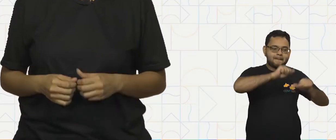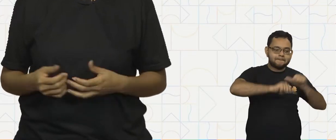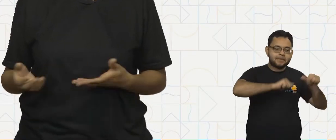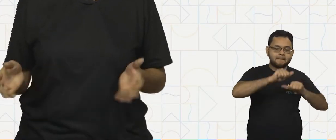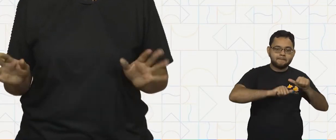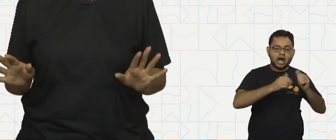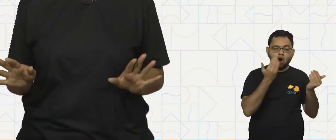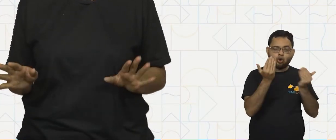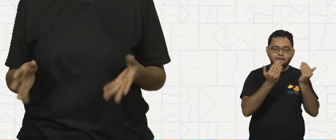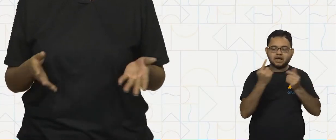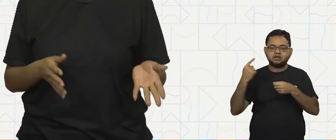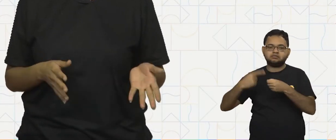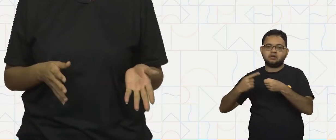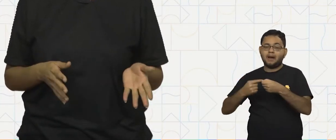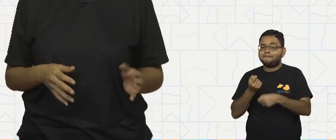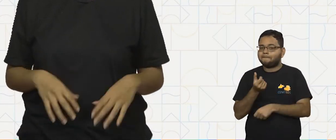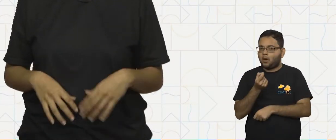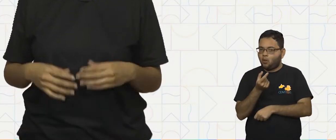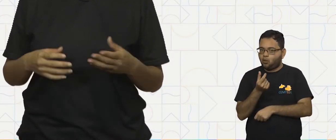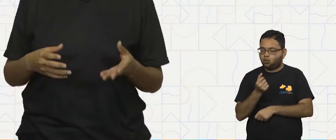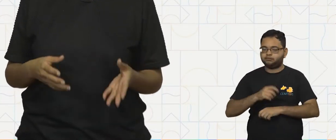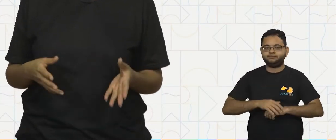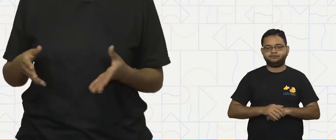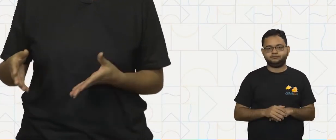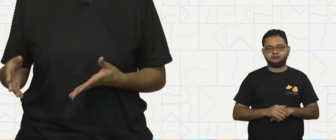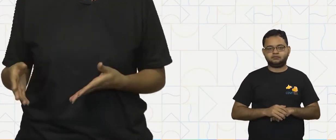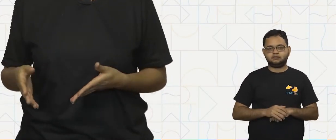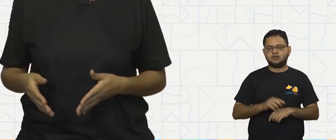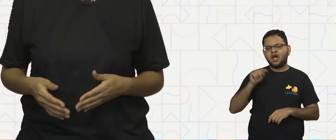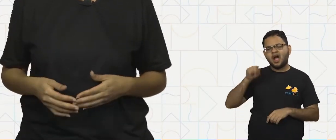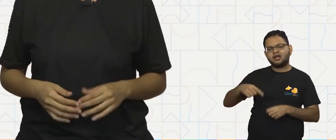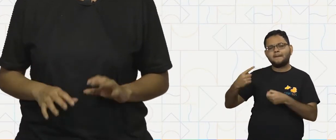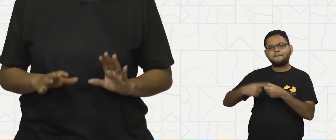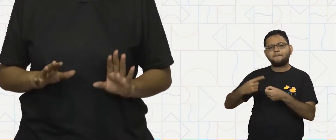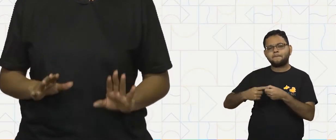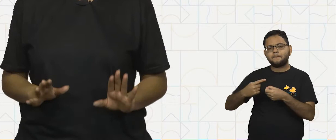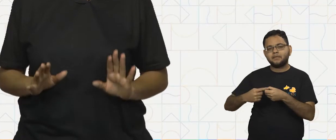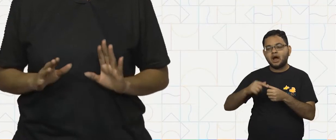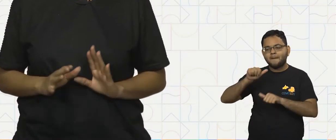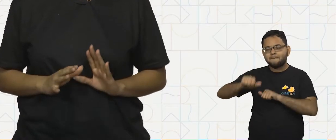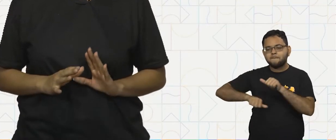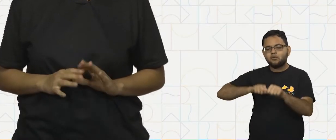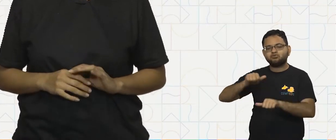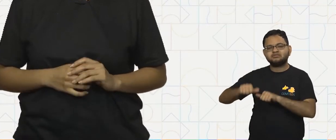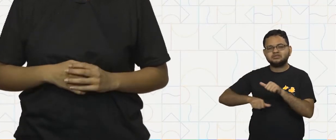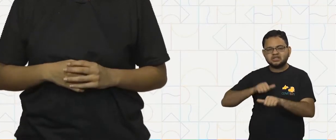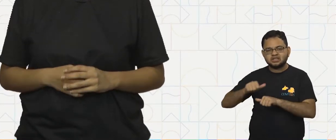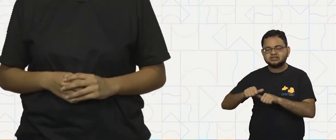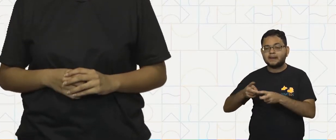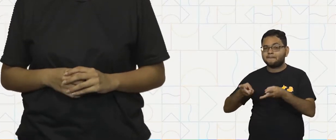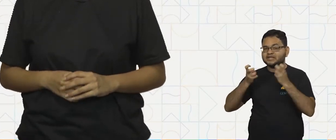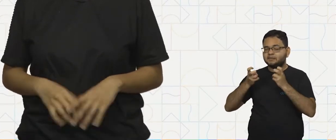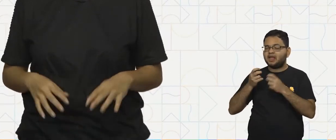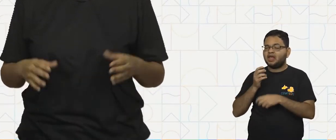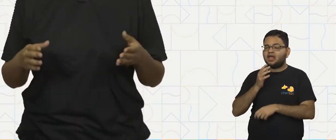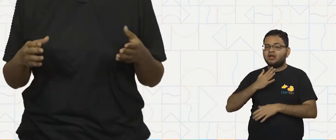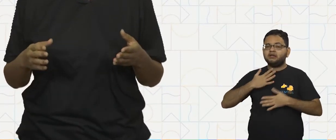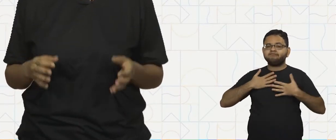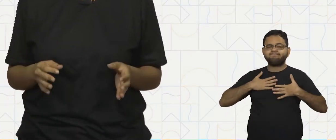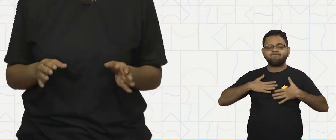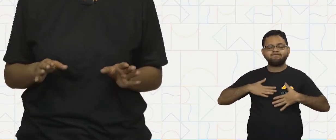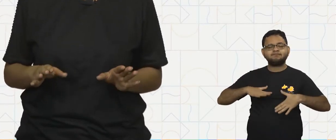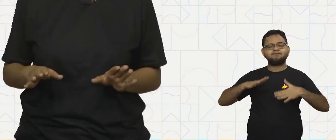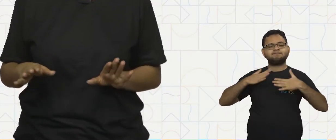Perceba que, em áreas de campo, interior, as mudanças nas paisagens demoram a acontecer e a serem notadas,